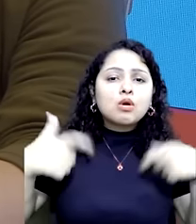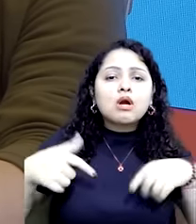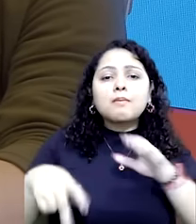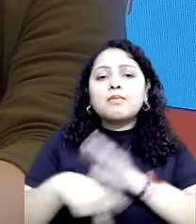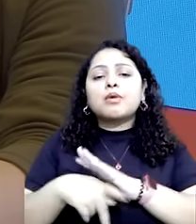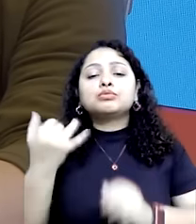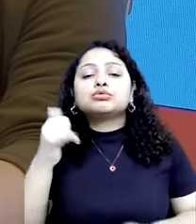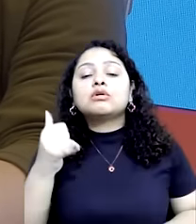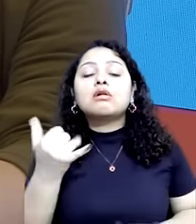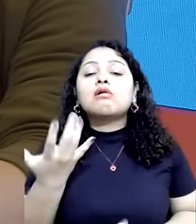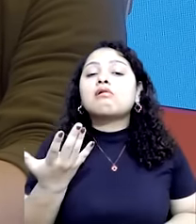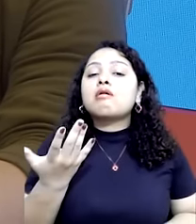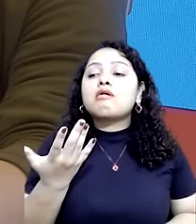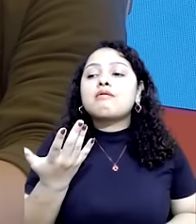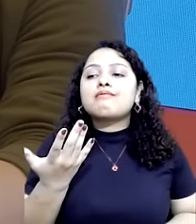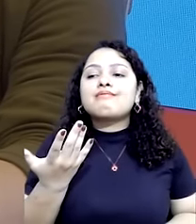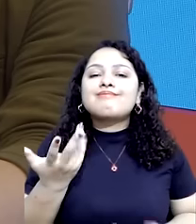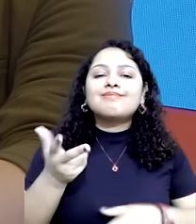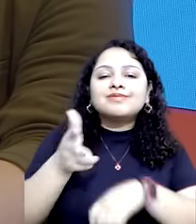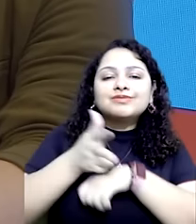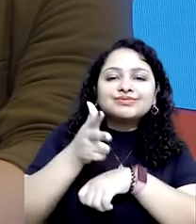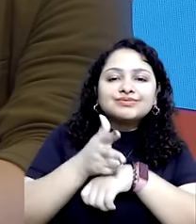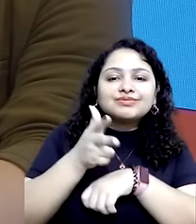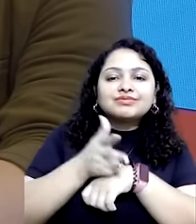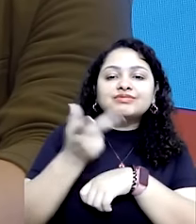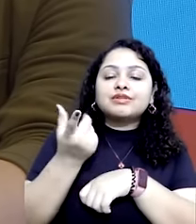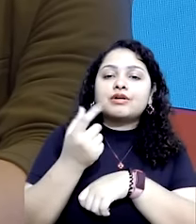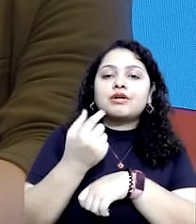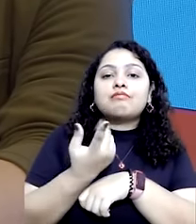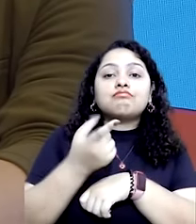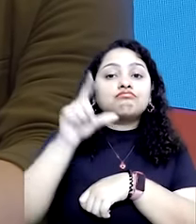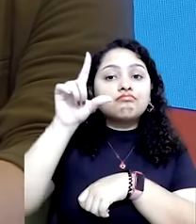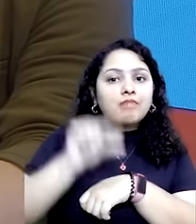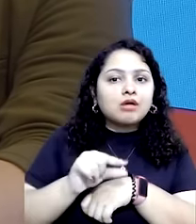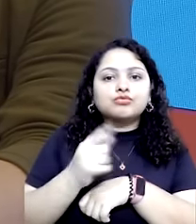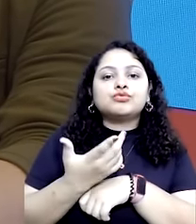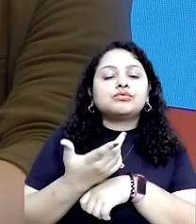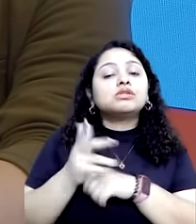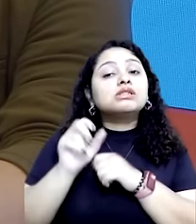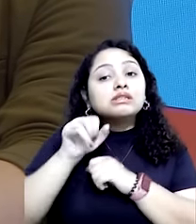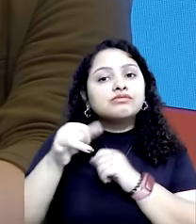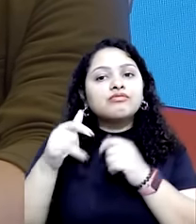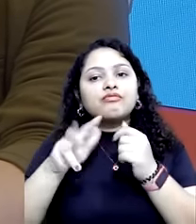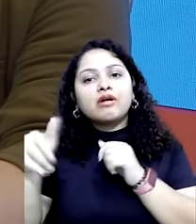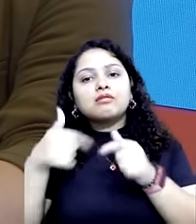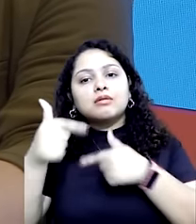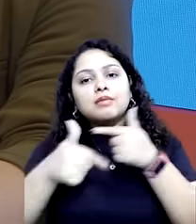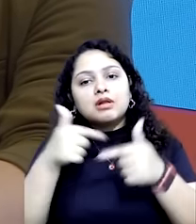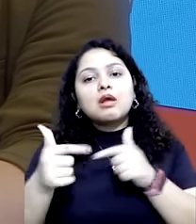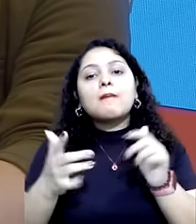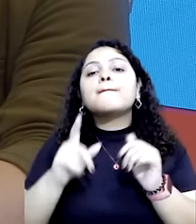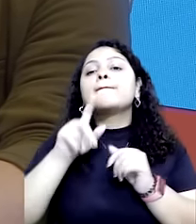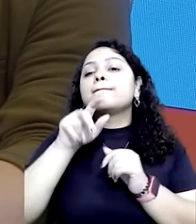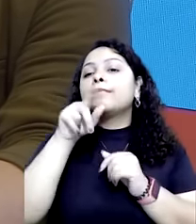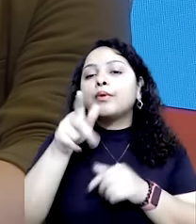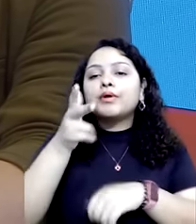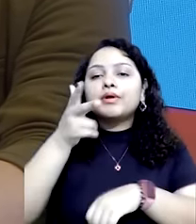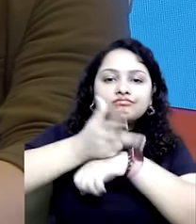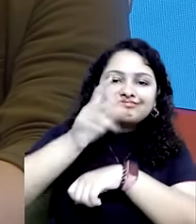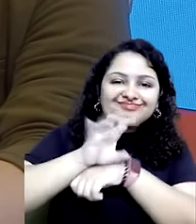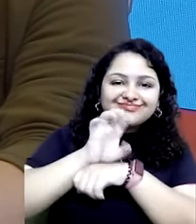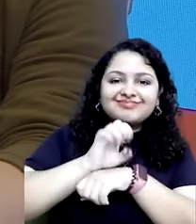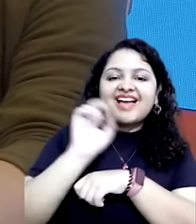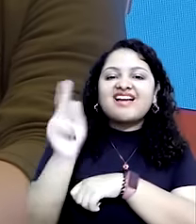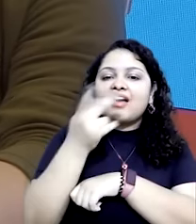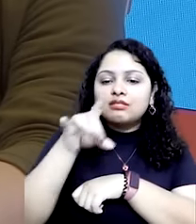do do celular acaba deixando a resolução das imagens muito baixa então não gente você vai trabalhar com isso vai lá muda põe a máxima resolução resolução